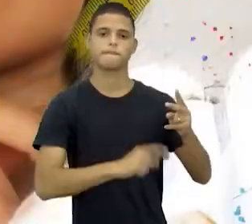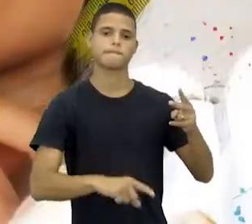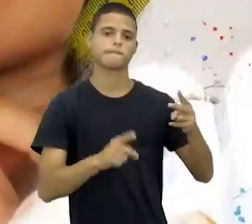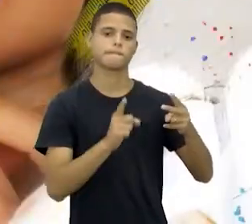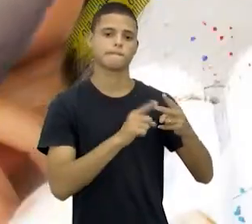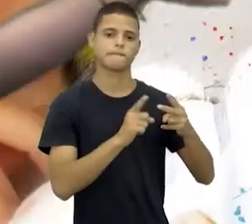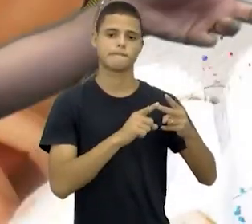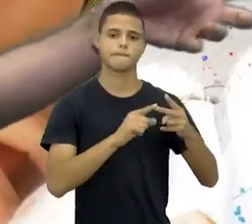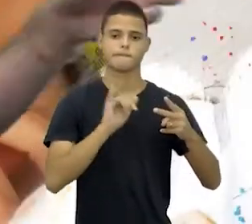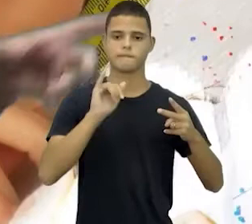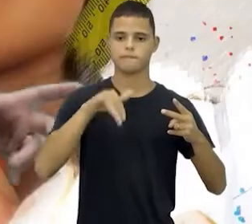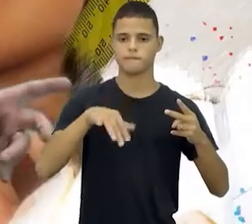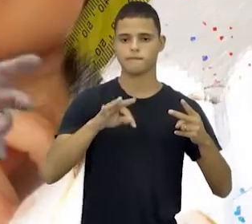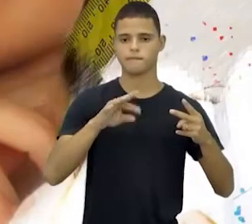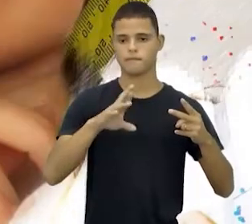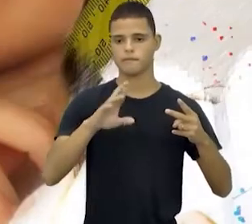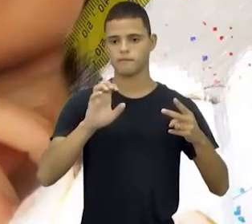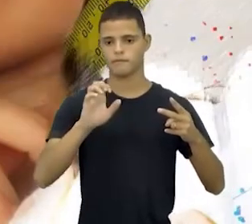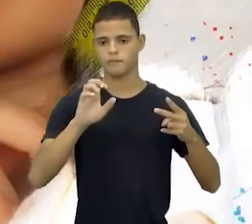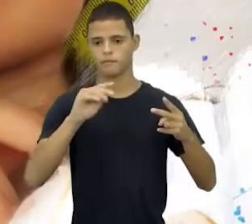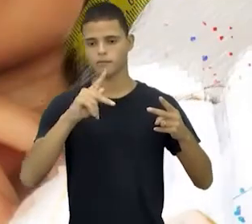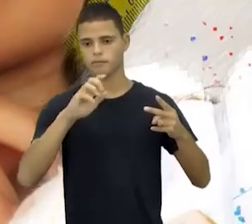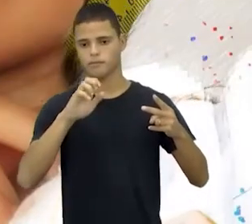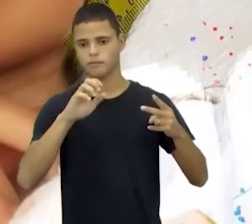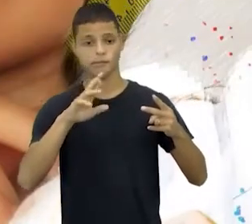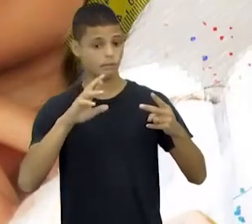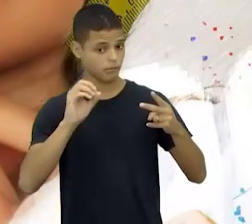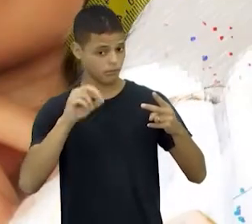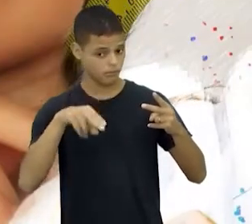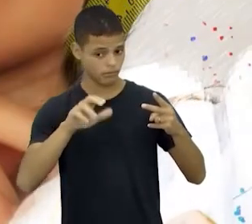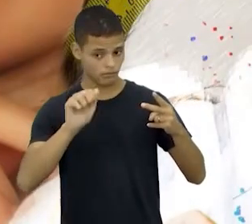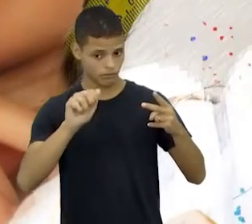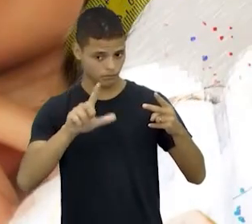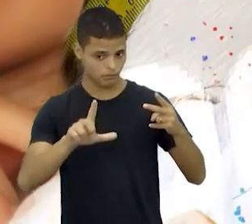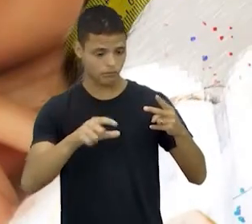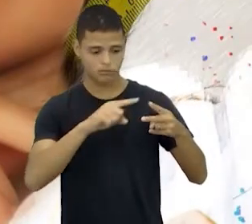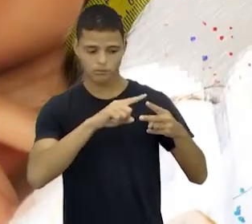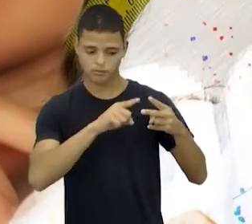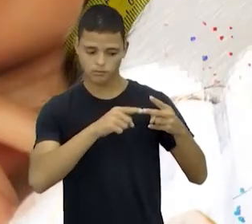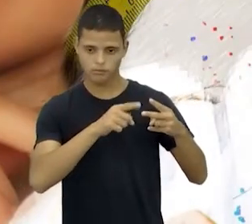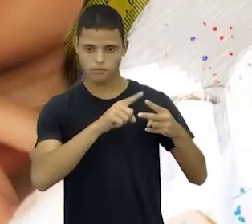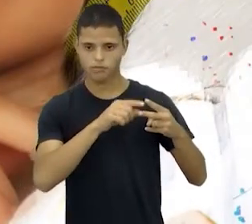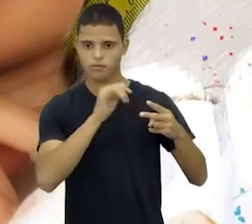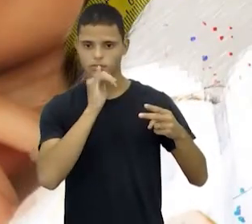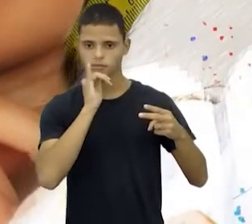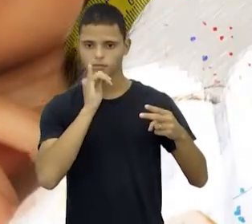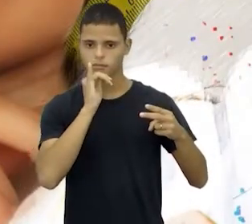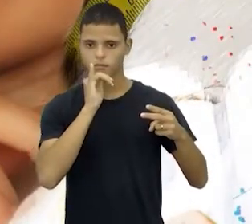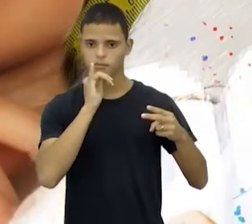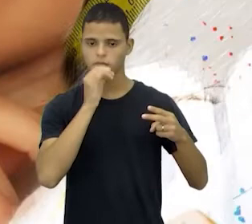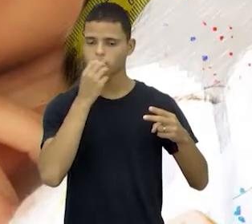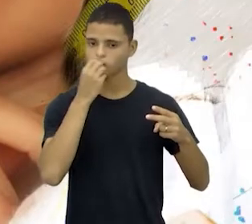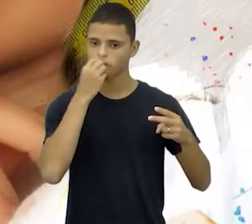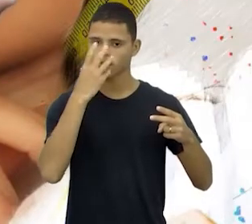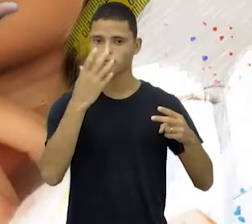Comunicação interpessoal, tá certo? Então a gente tem esses dois momentos. A Prof. Fernanda deu dois exemplos muito